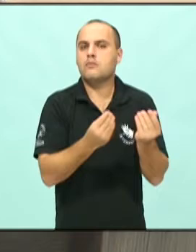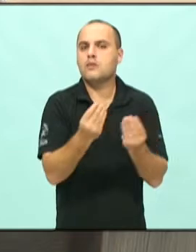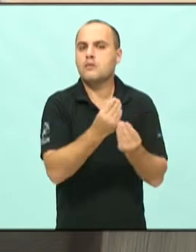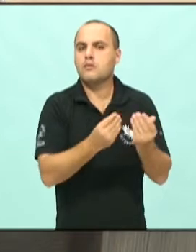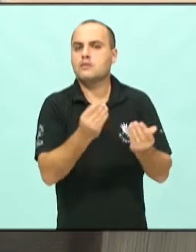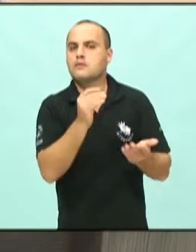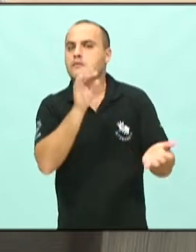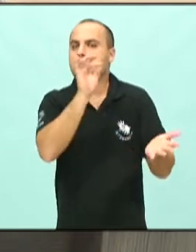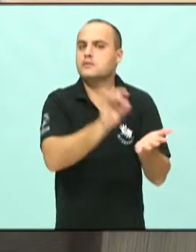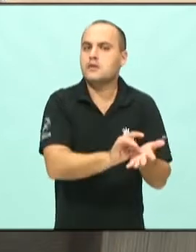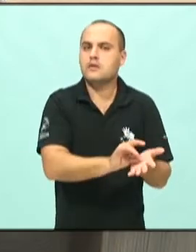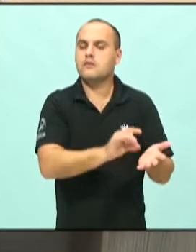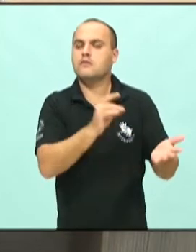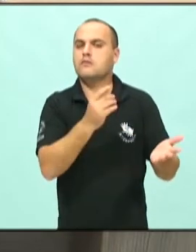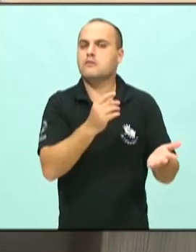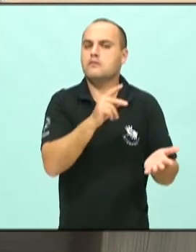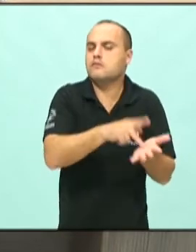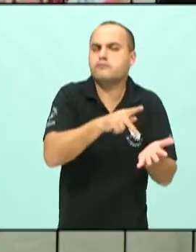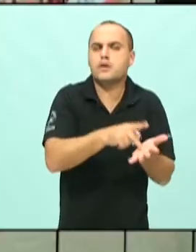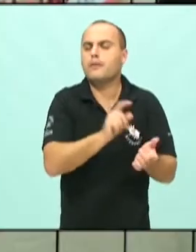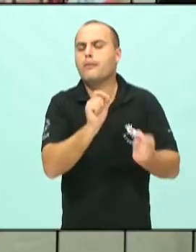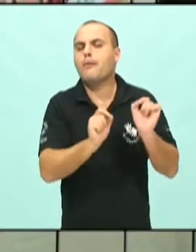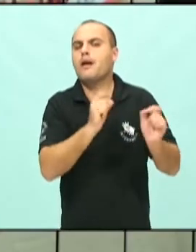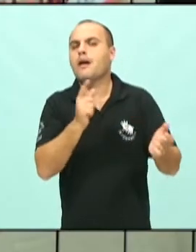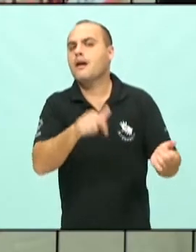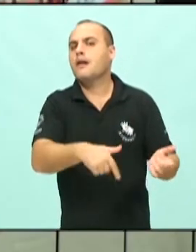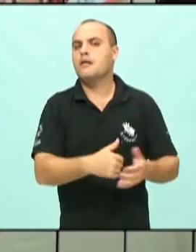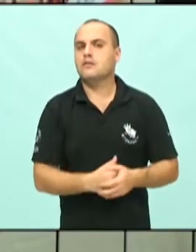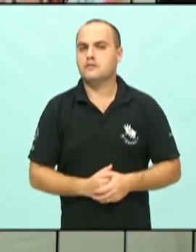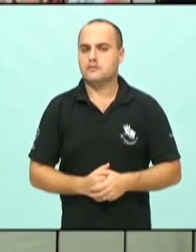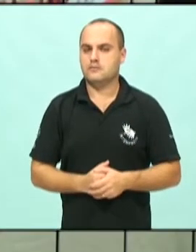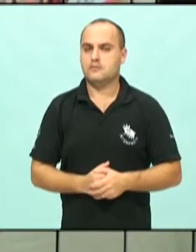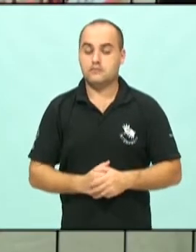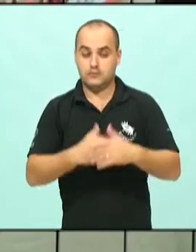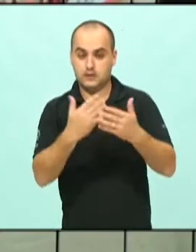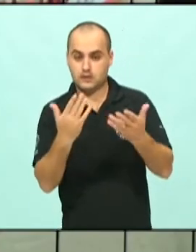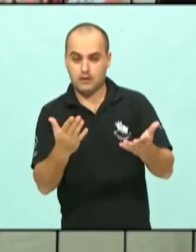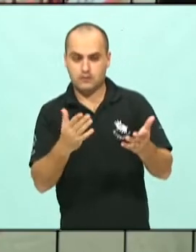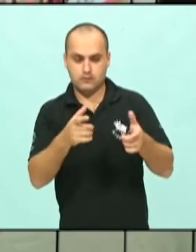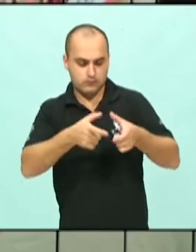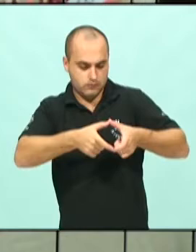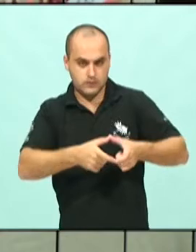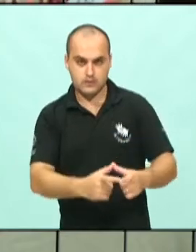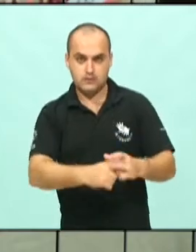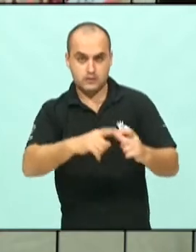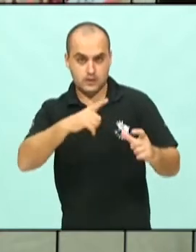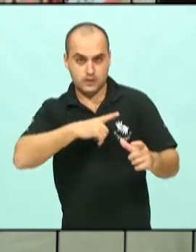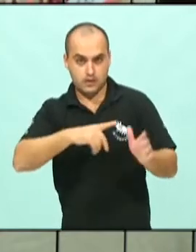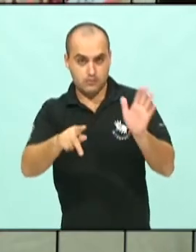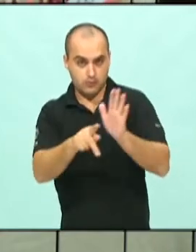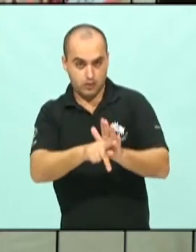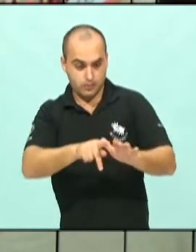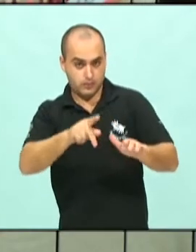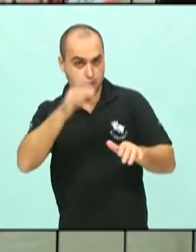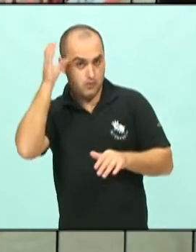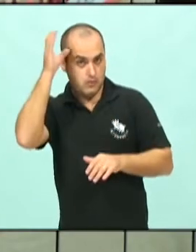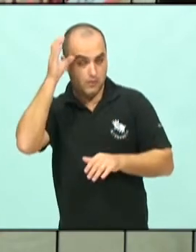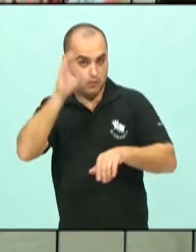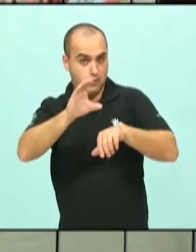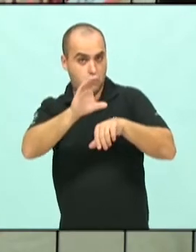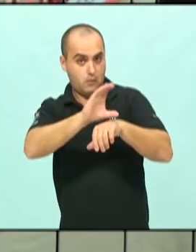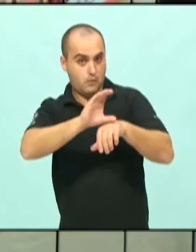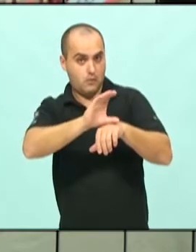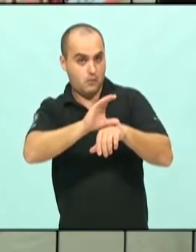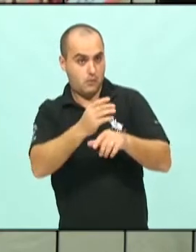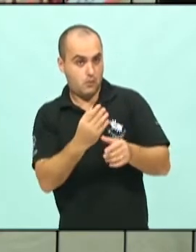a beleza? É isso, Paulette? Assim, o disco não tem um conceito único, uma temática única, né? Então, cada